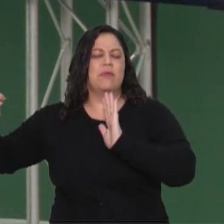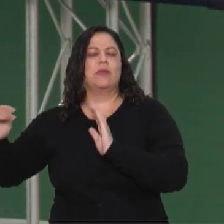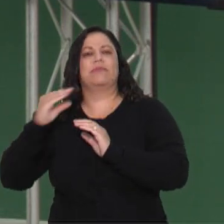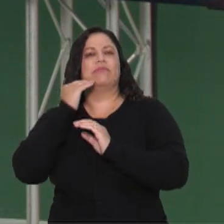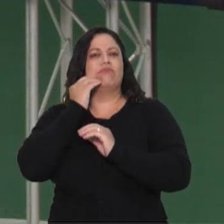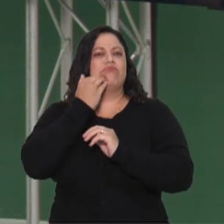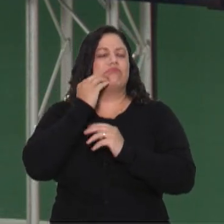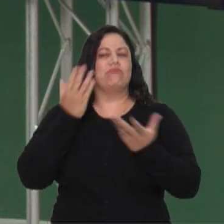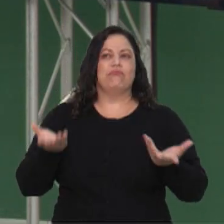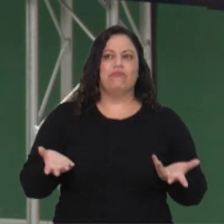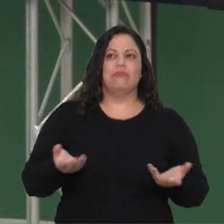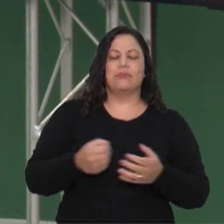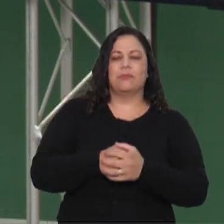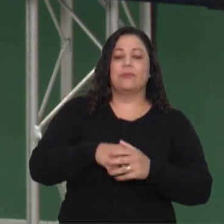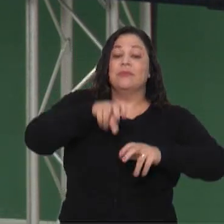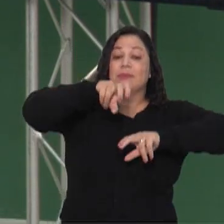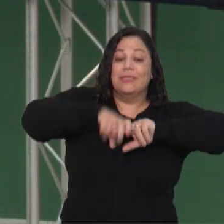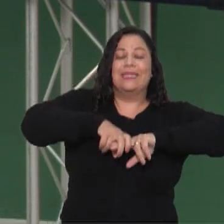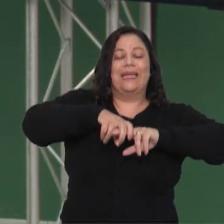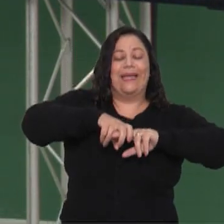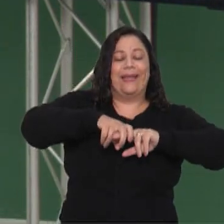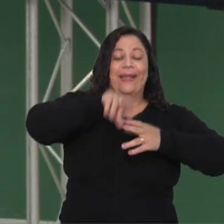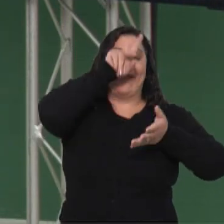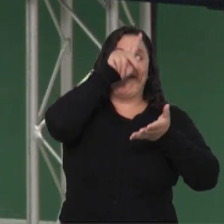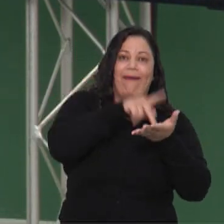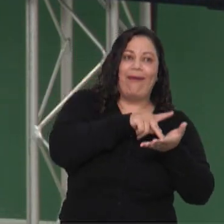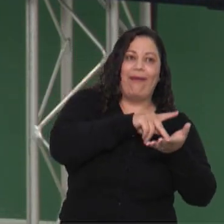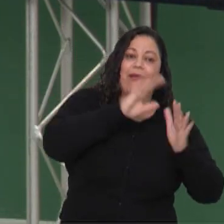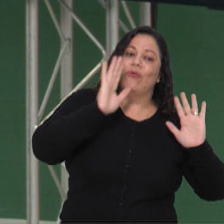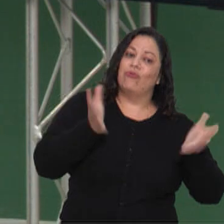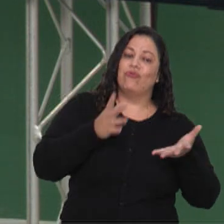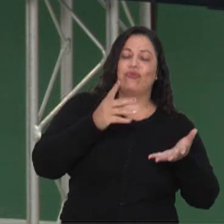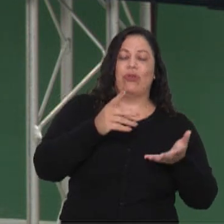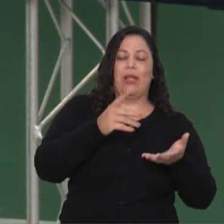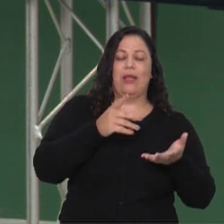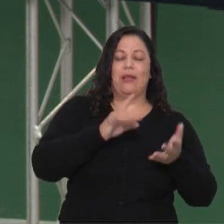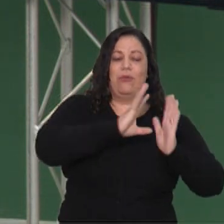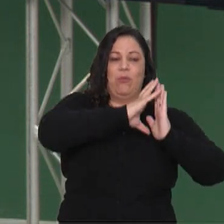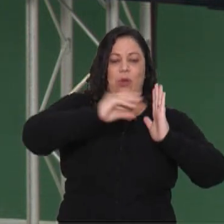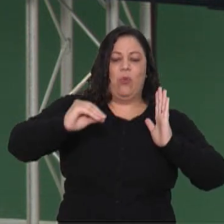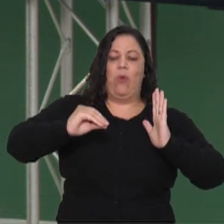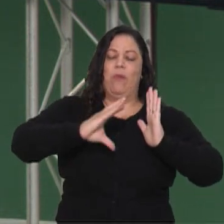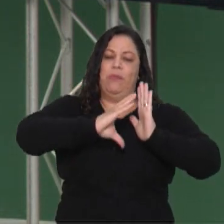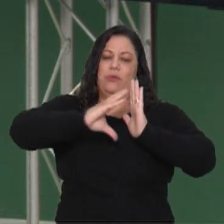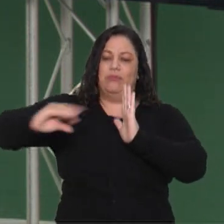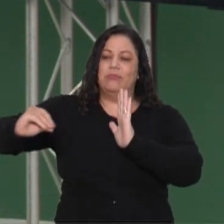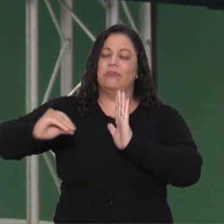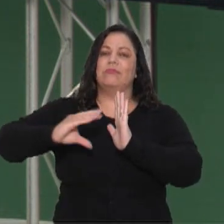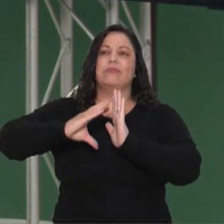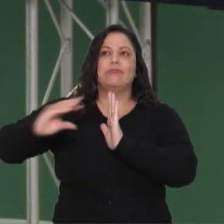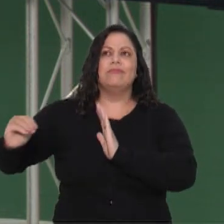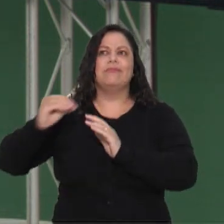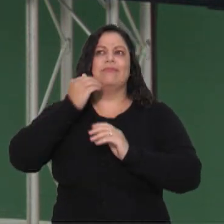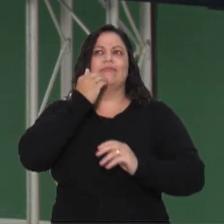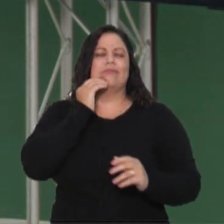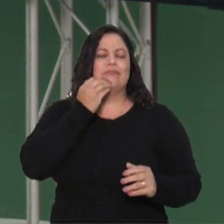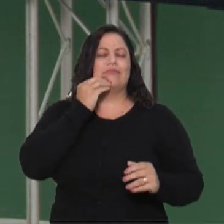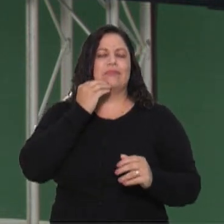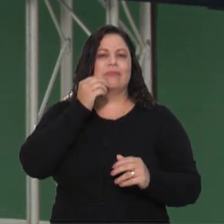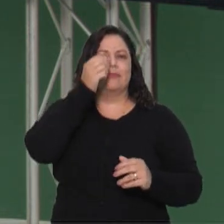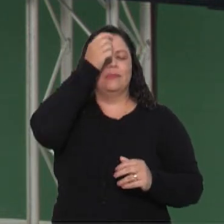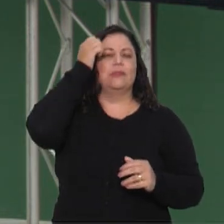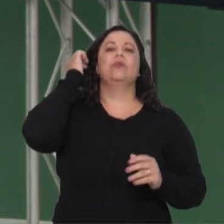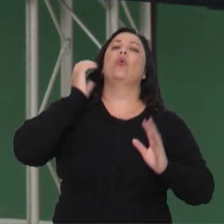real já é o quê? Já é uma cópia da cadeira ideal, da cadeira essencial. Portanto, aquele que